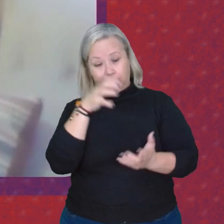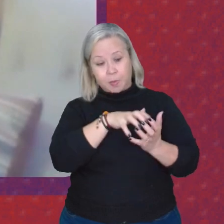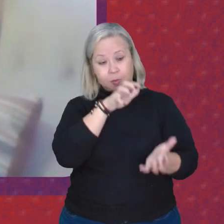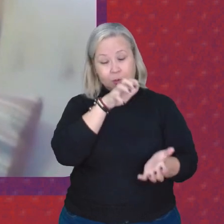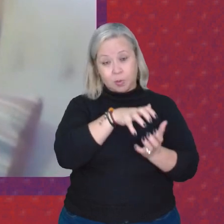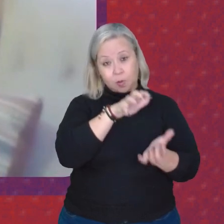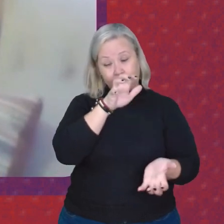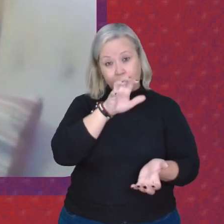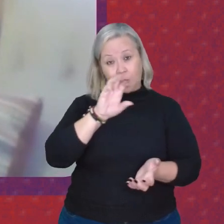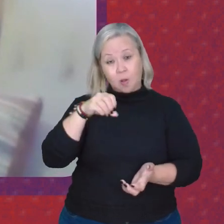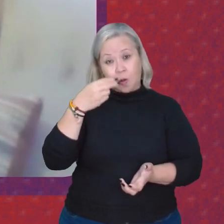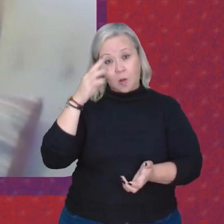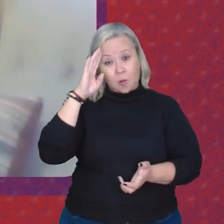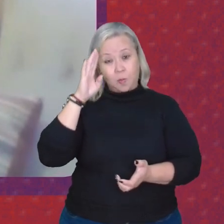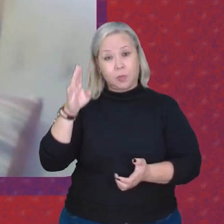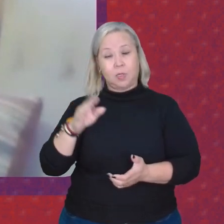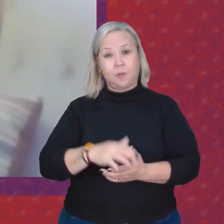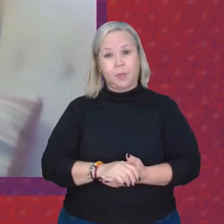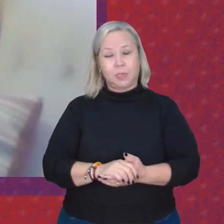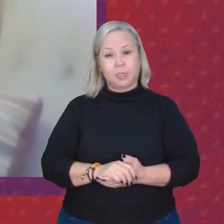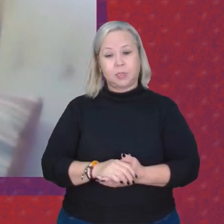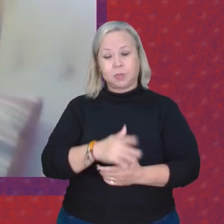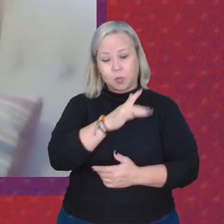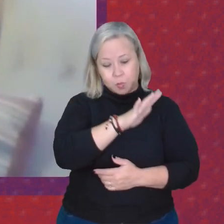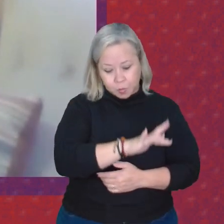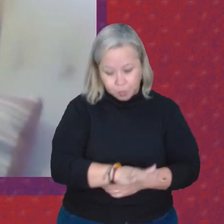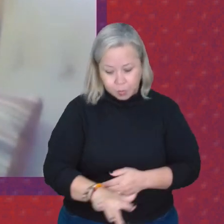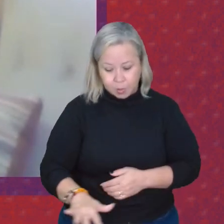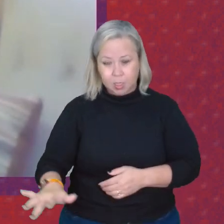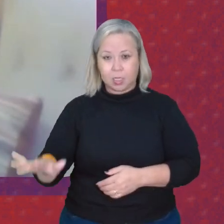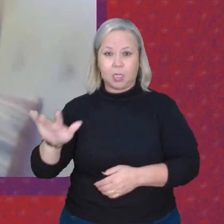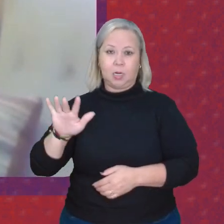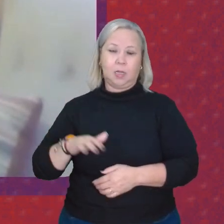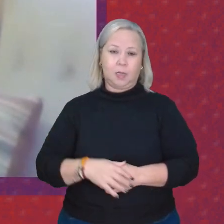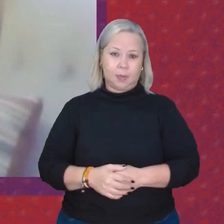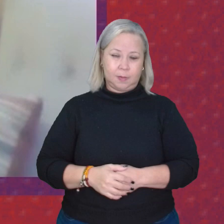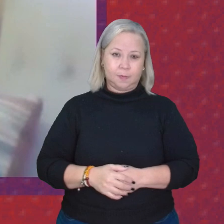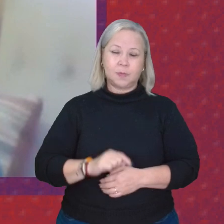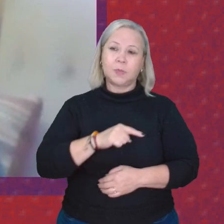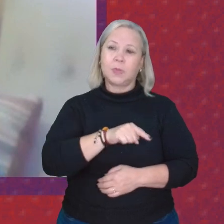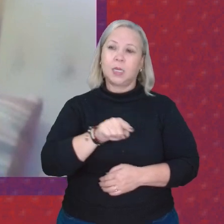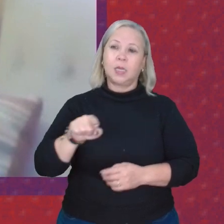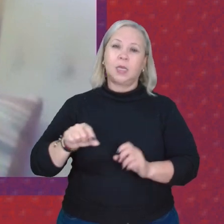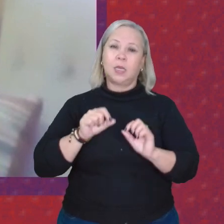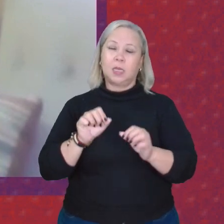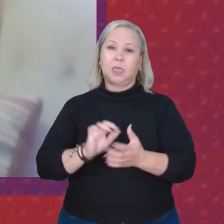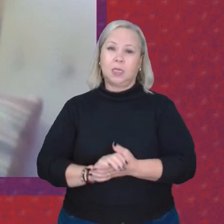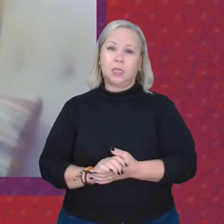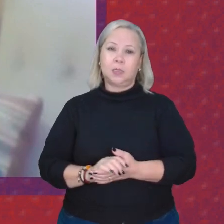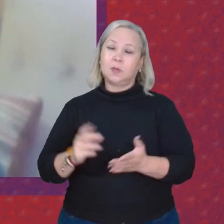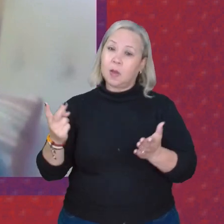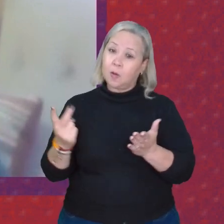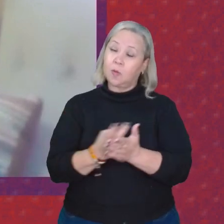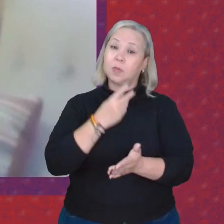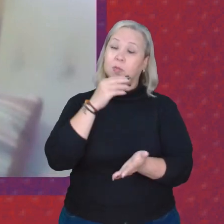ou, principalmente, com uma criança. E isso decorre de uma ausência, né, de um vácuo,